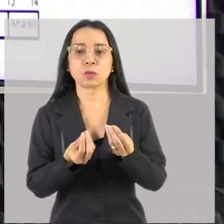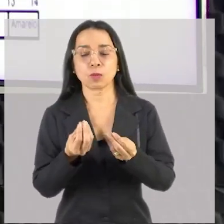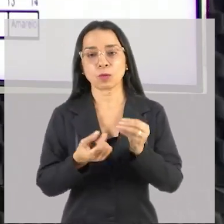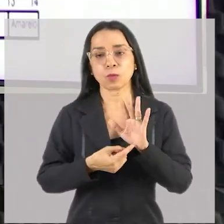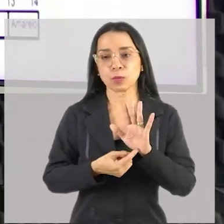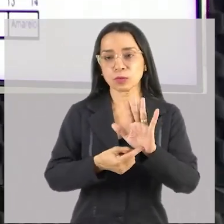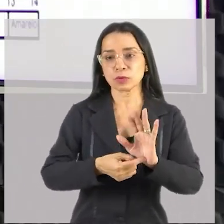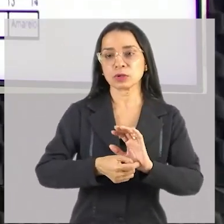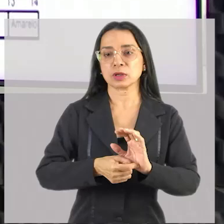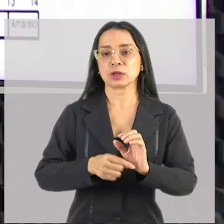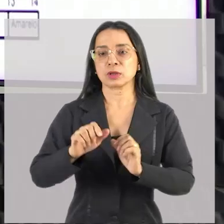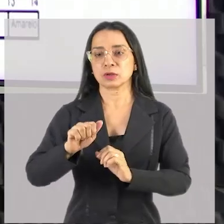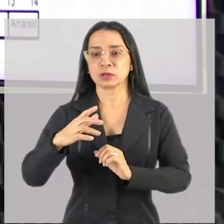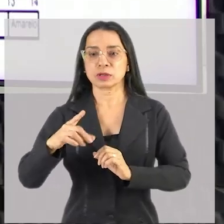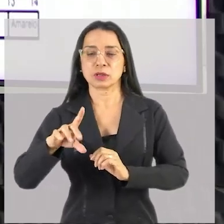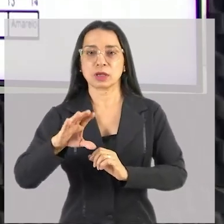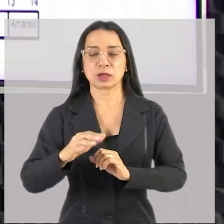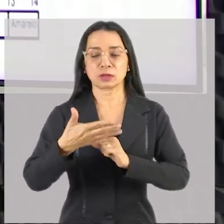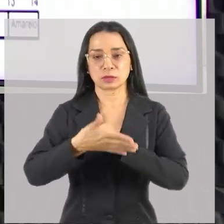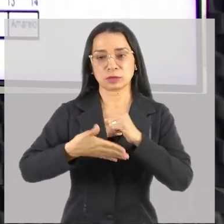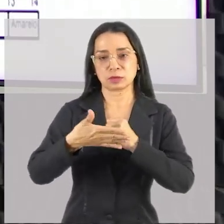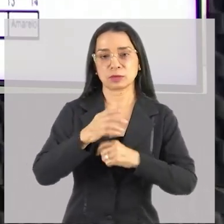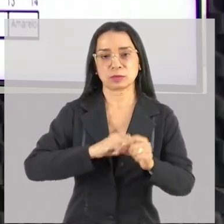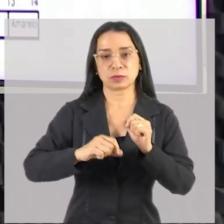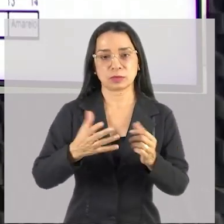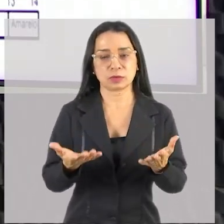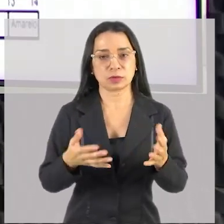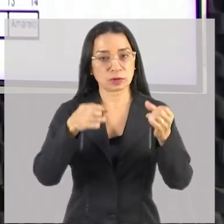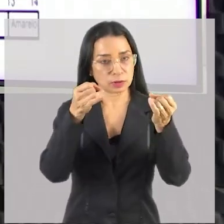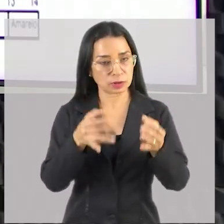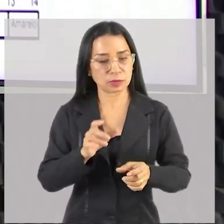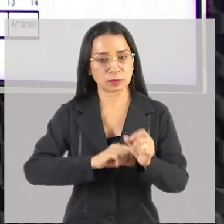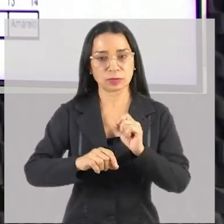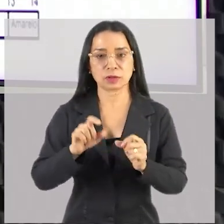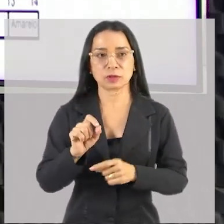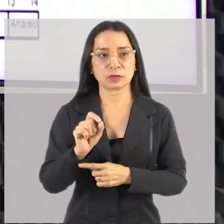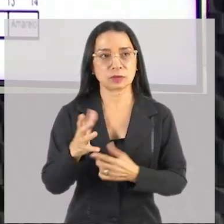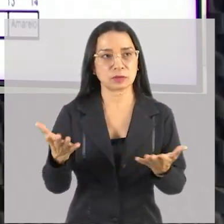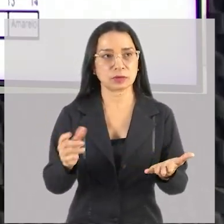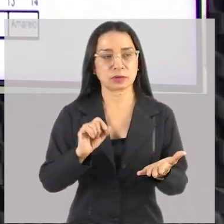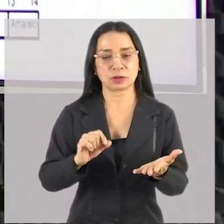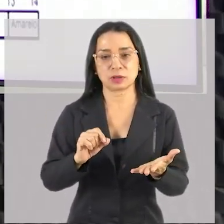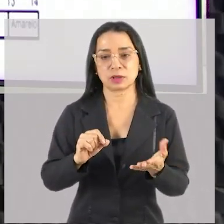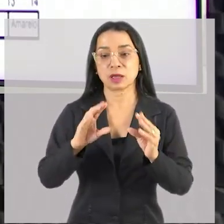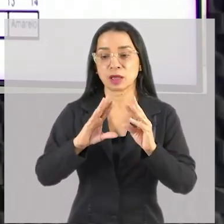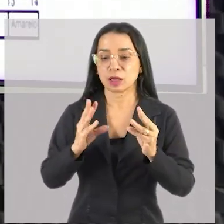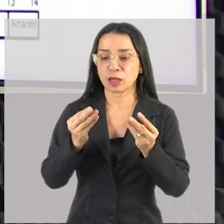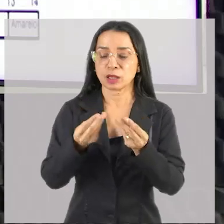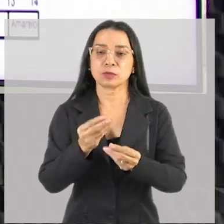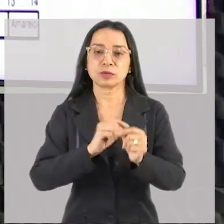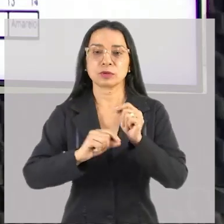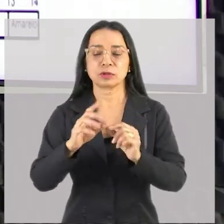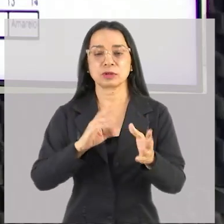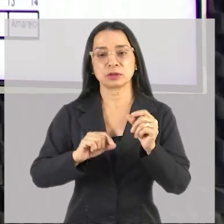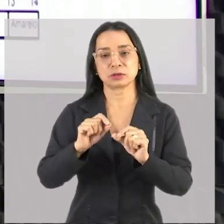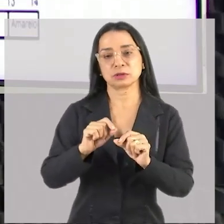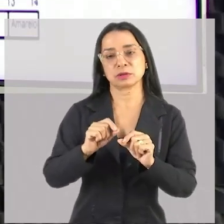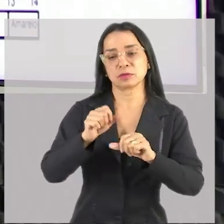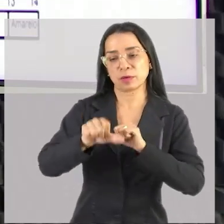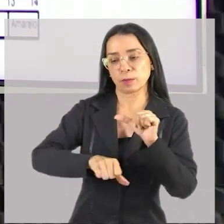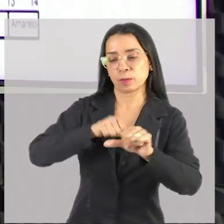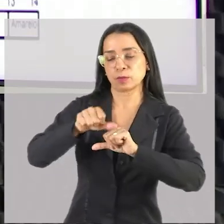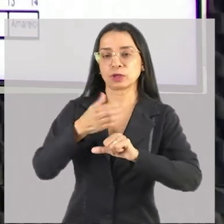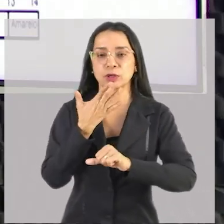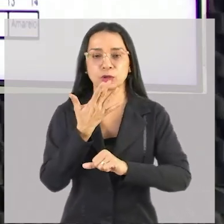aqui, ó. O indicador ácido-base, ele é uma substância que ele vai mudar de cor na presença de um ácido ou de